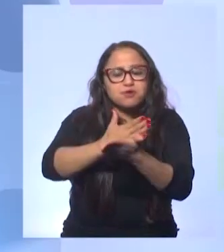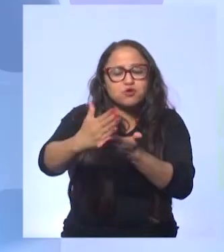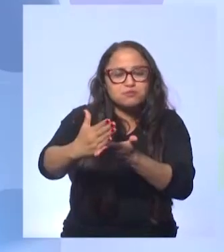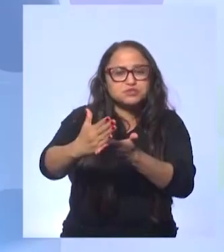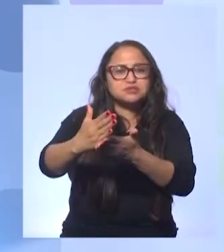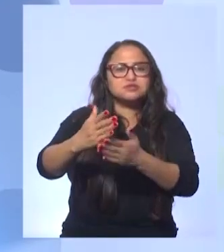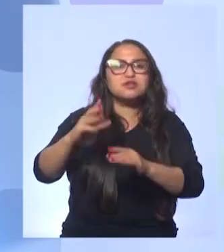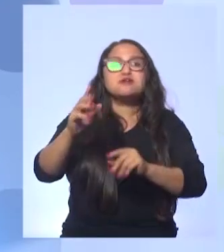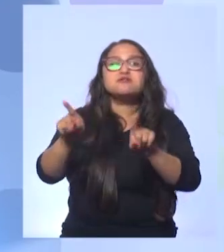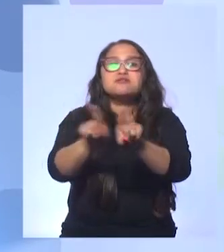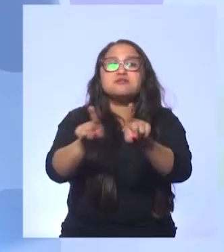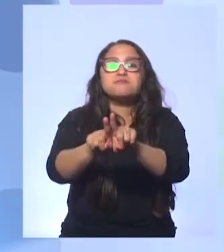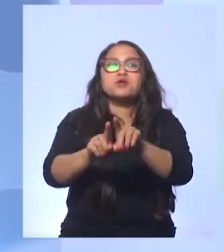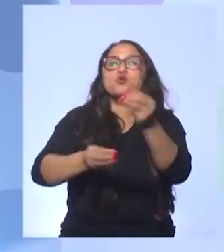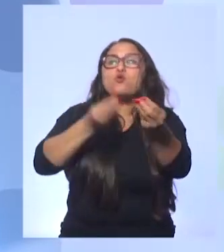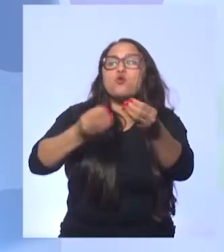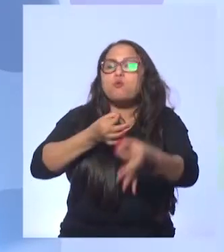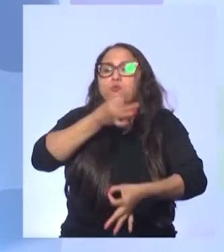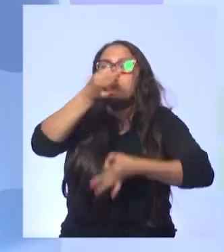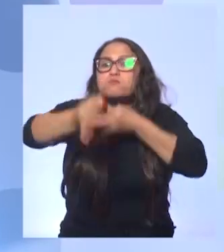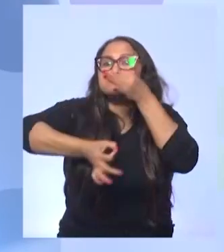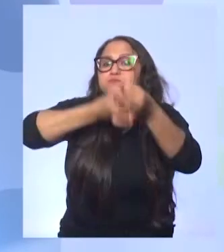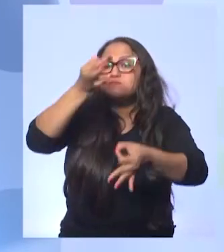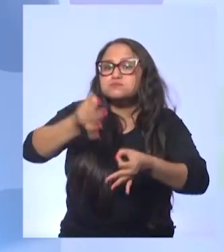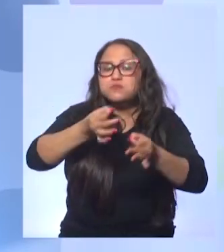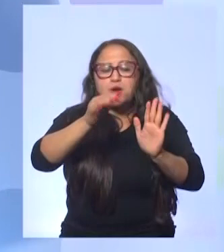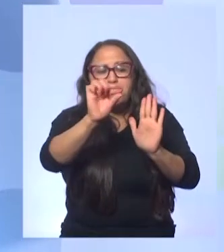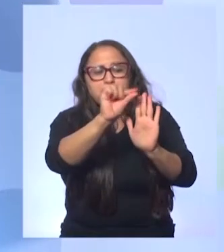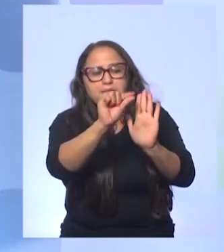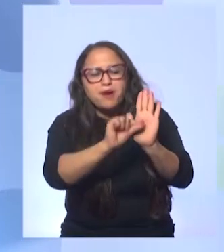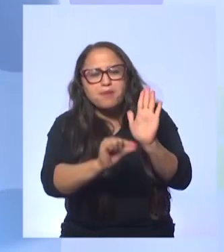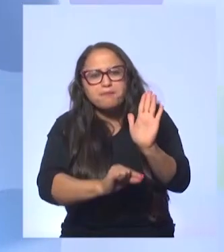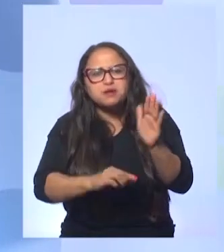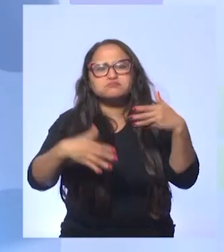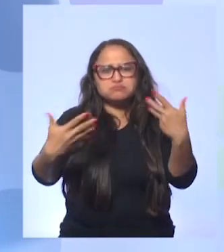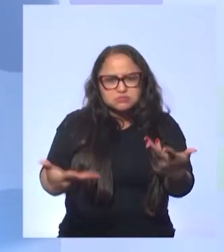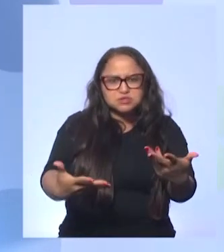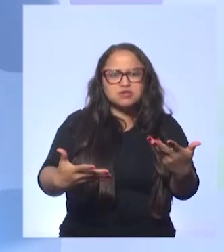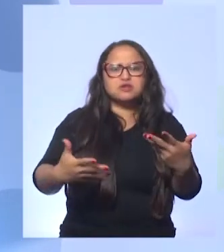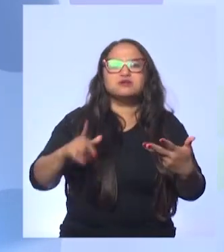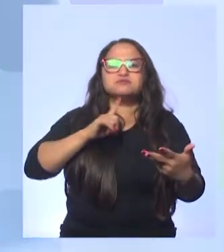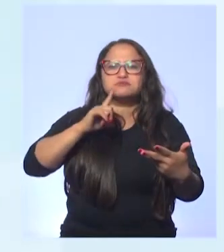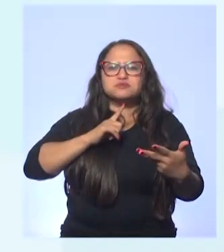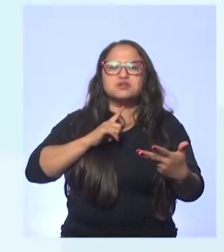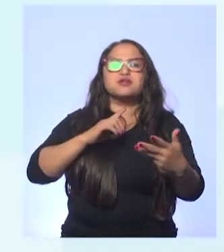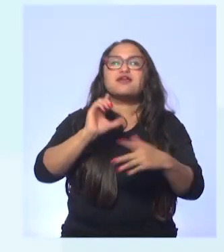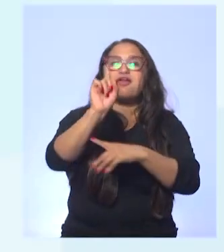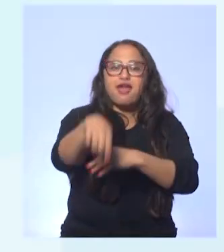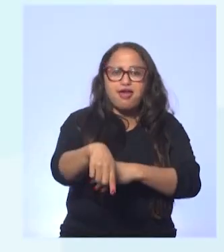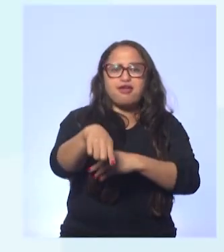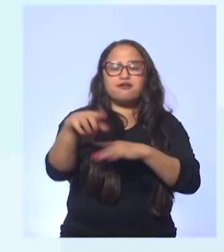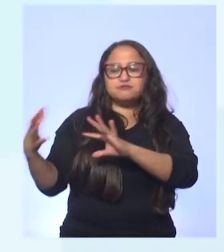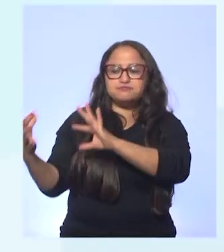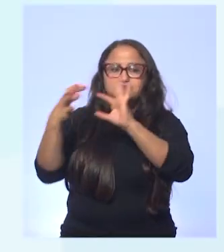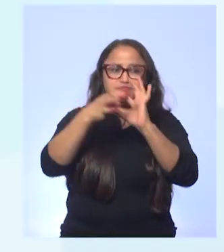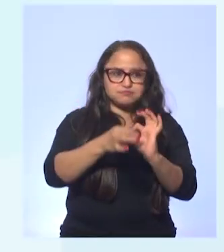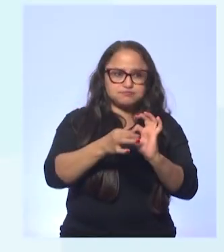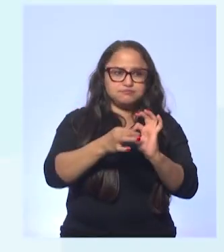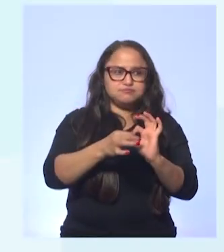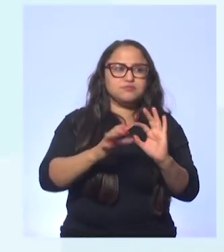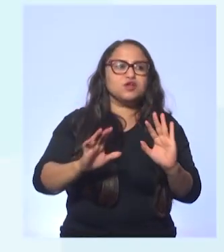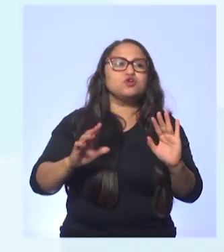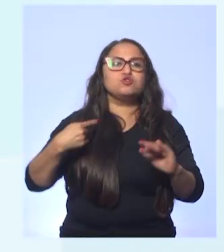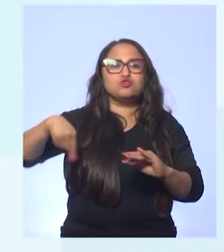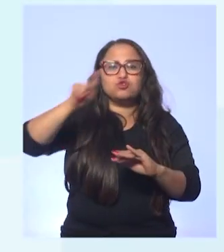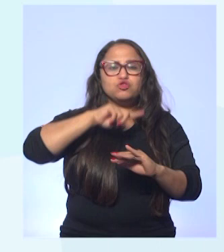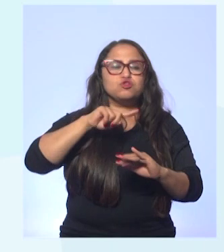os operadores argumentativos, que são chamados de elementos coesivos, que na verdade são os conectivos. Vamos simplificar. Então, nós vamos trabalhar